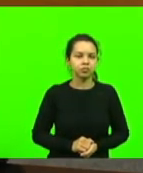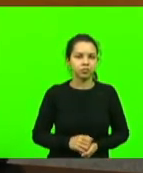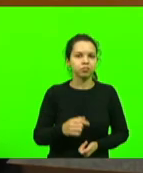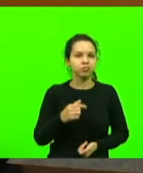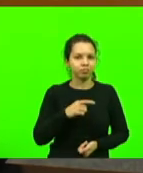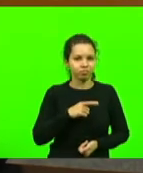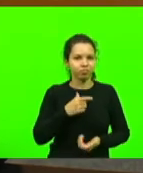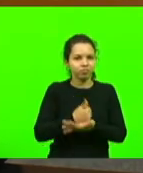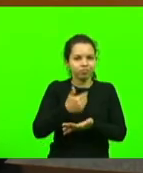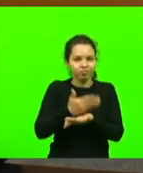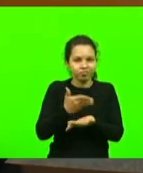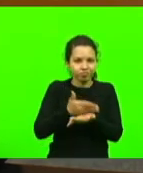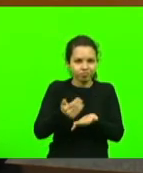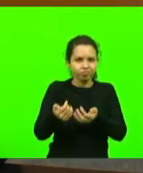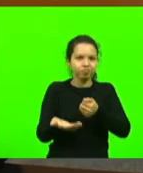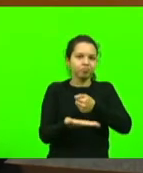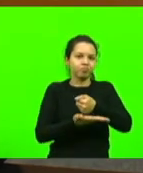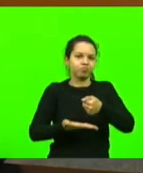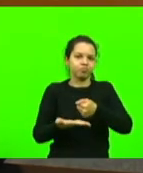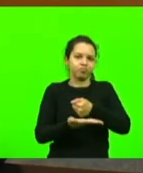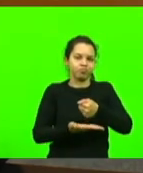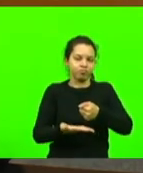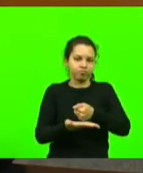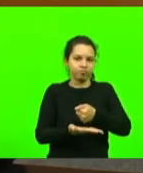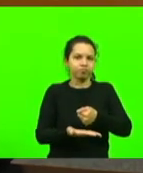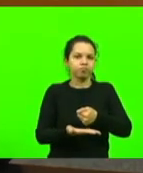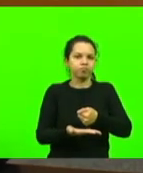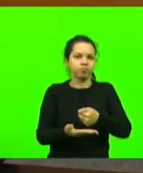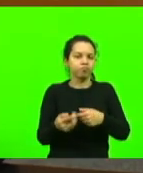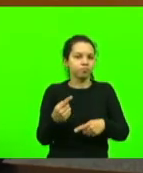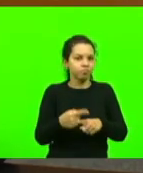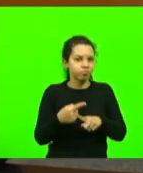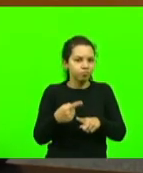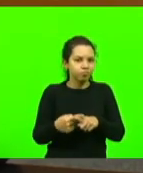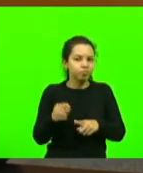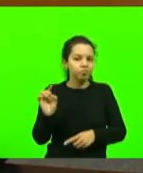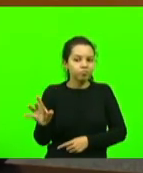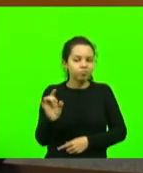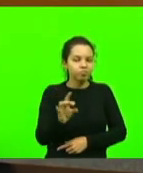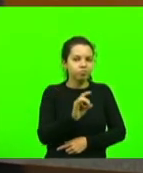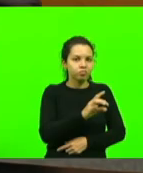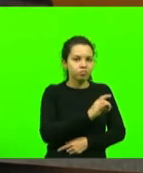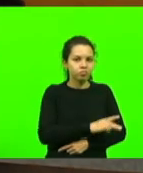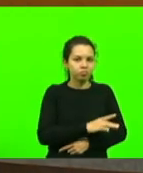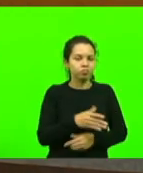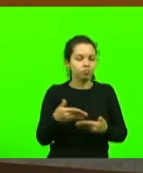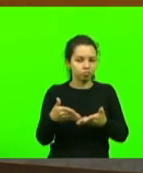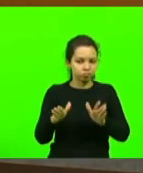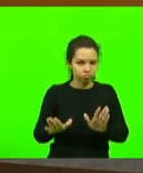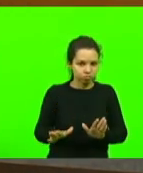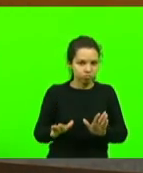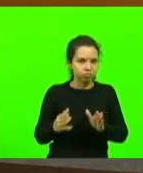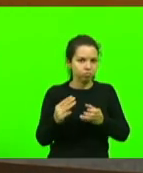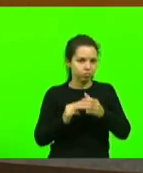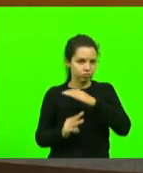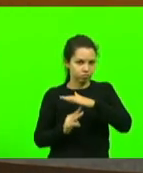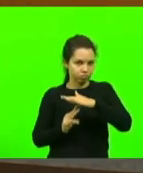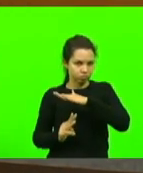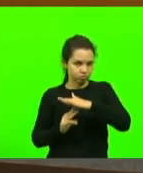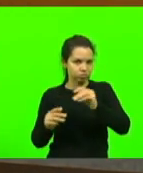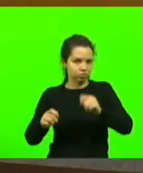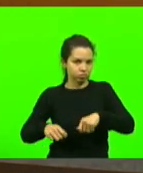nossa dos sindicatos é porque daí cada um essa possibilidade aberta pela terceirização